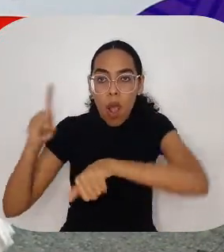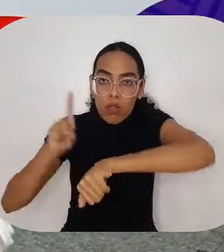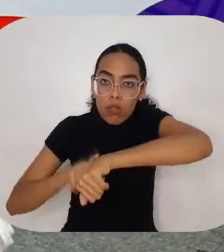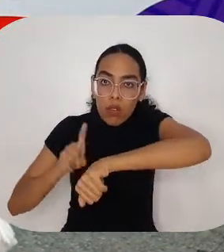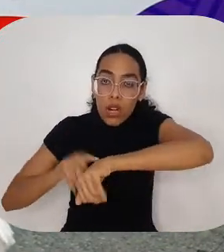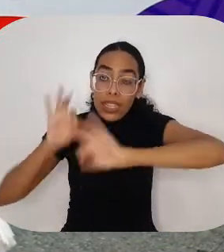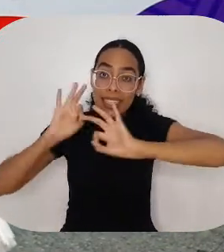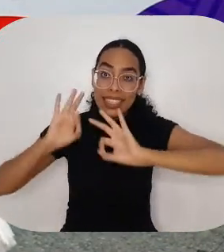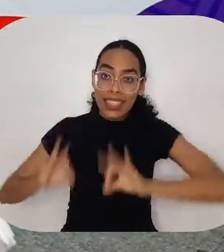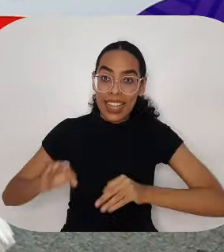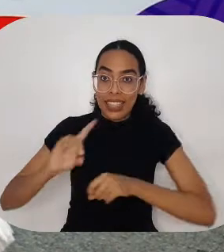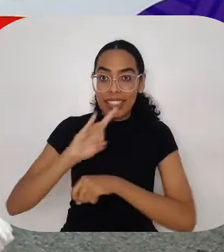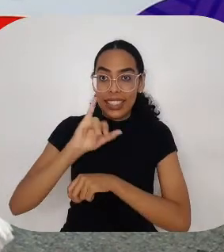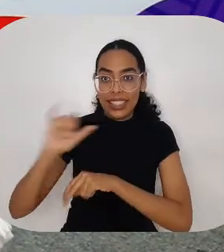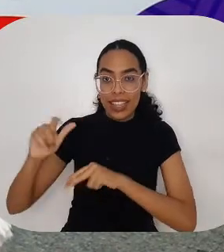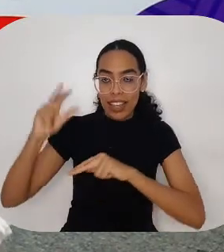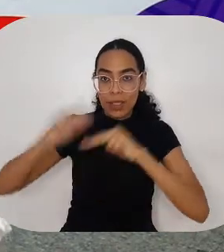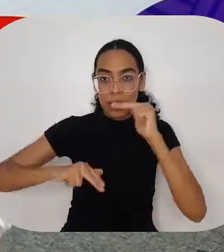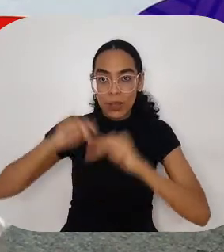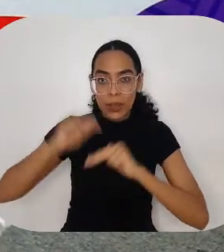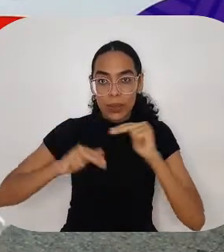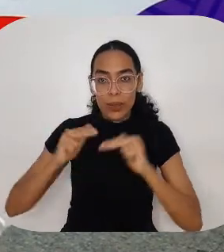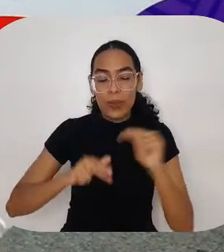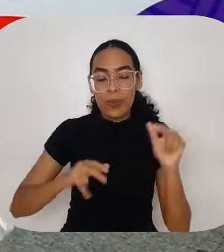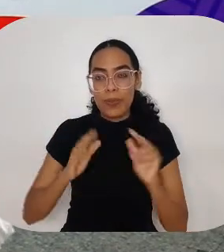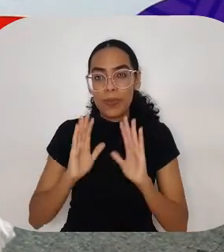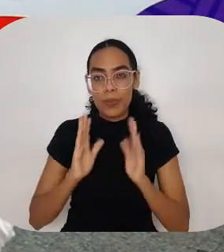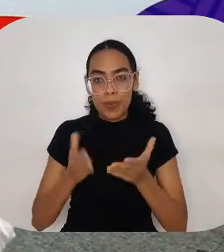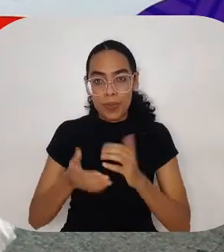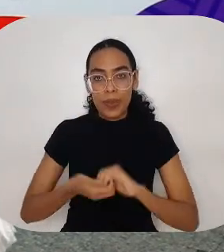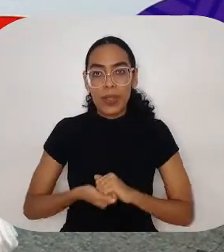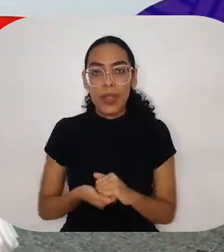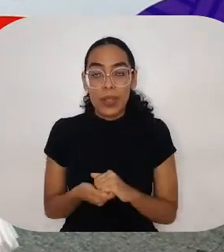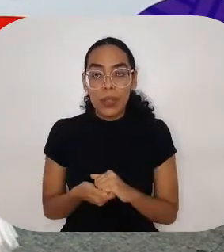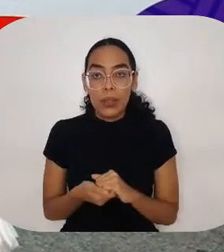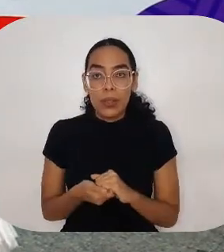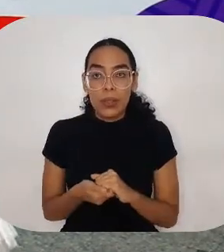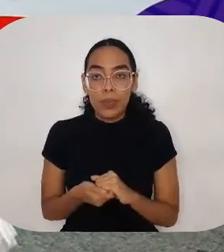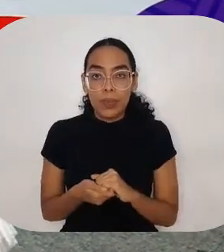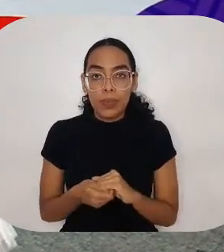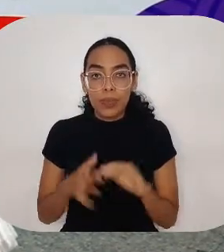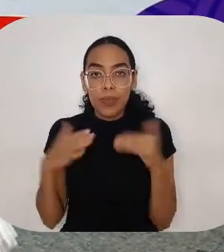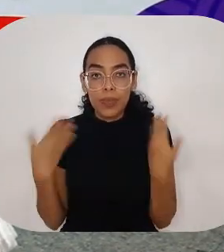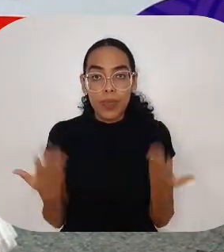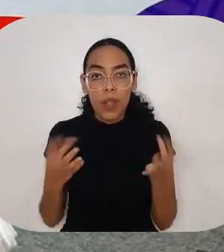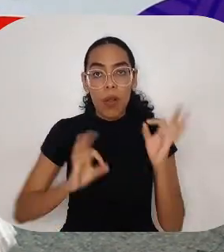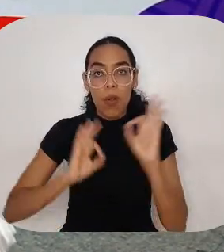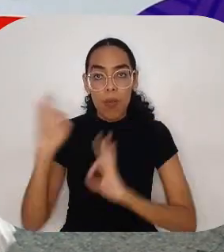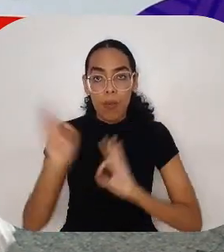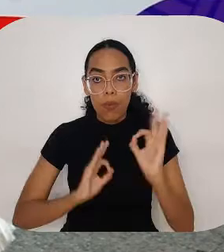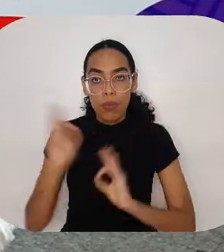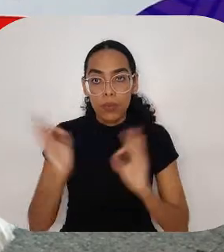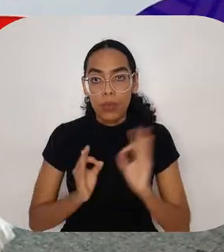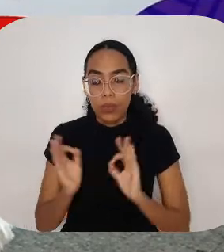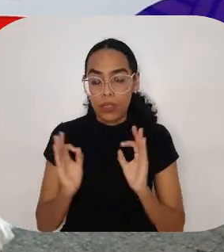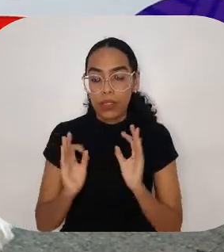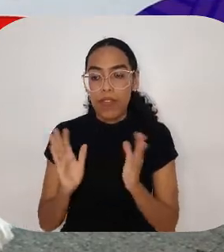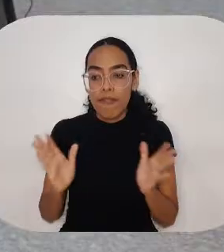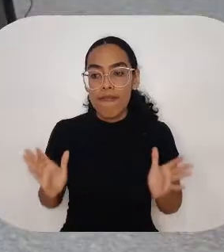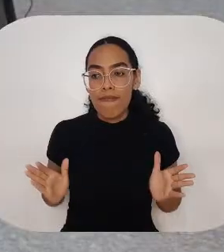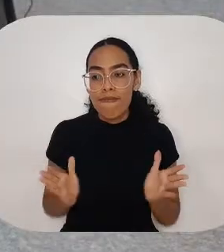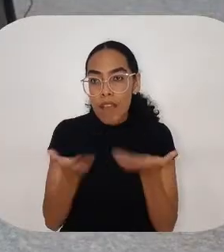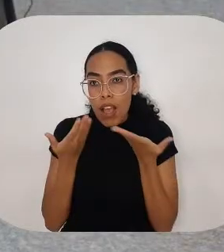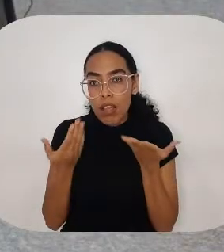pra chegar o São João. E aí eles organizam a